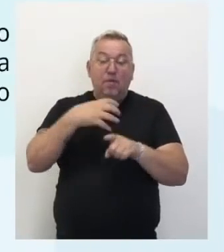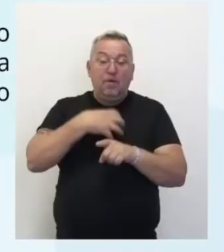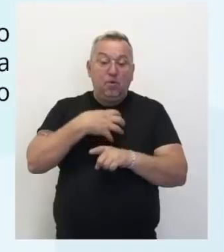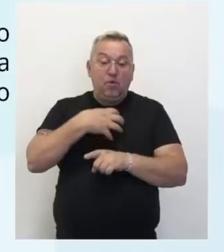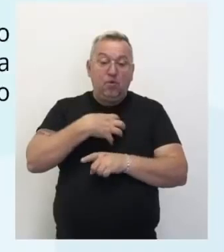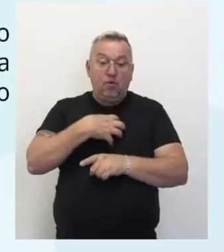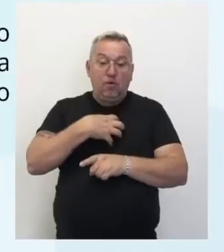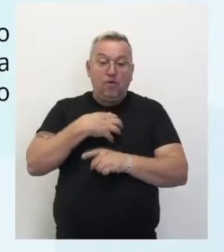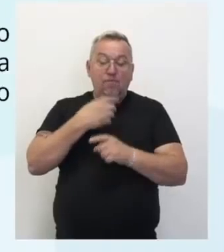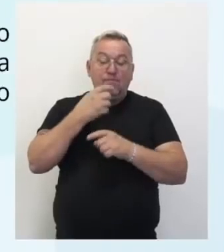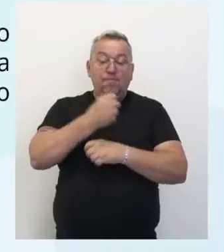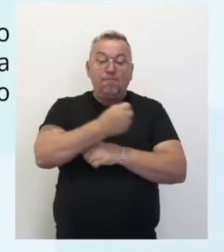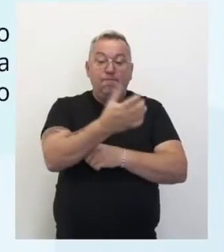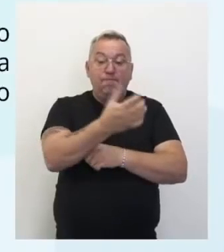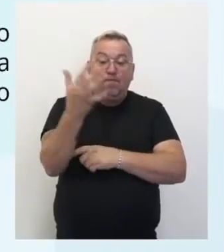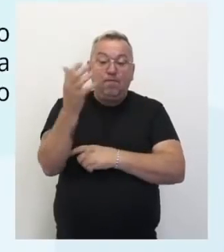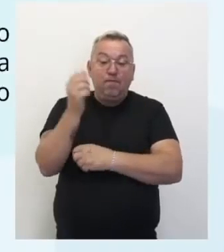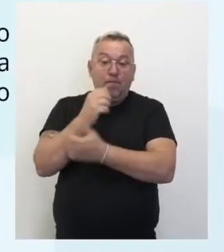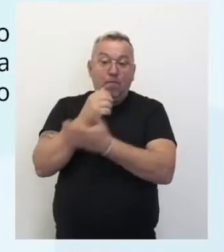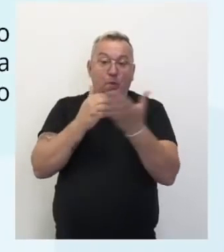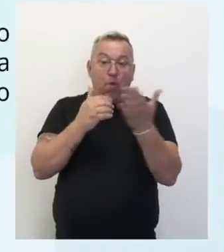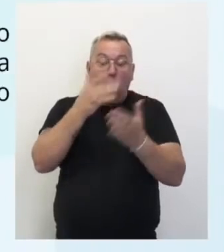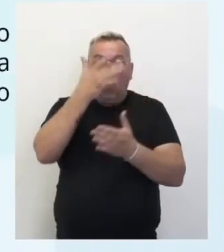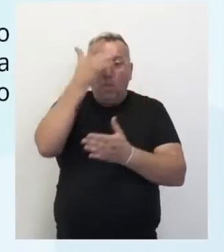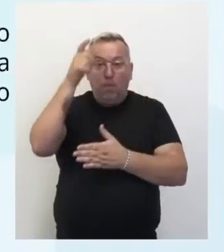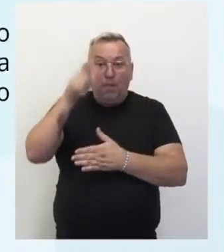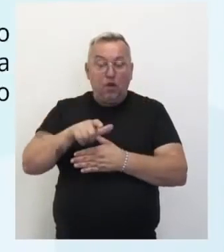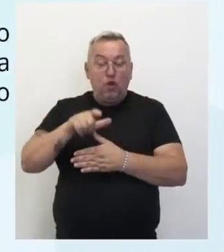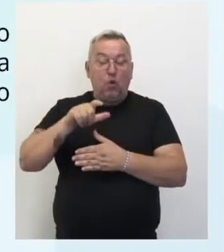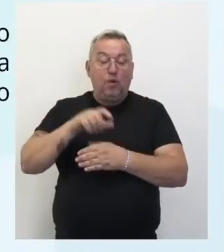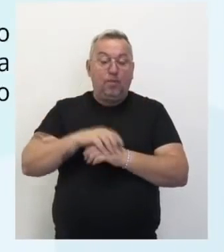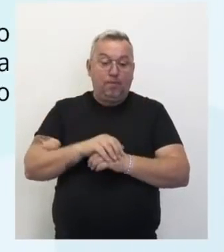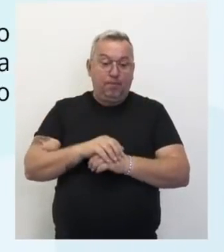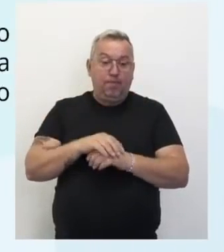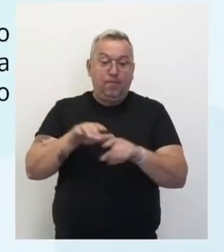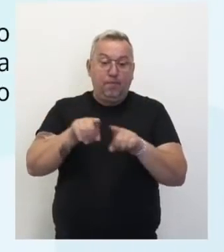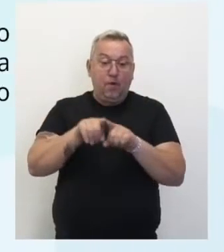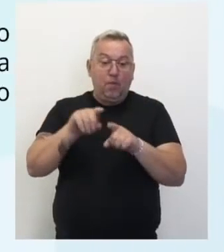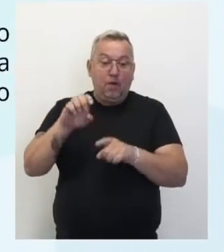pelas condições ambientais ou pela ação humana. E também a